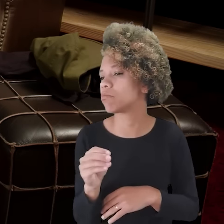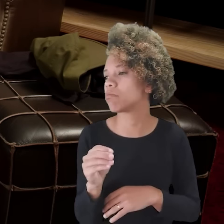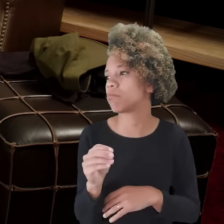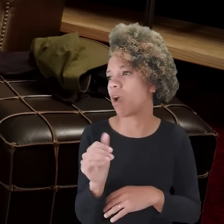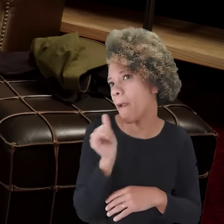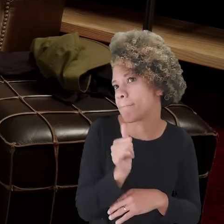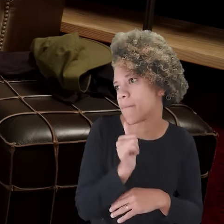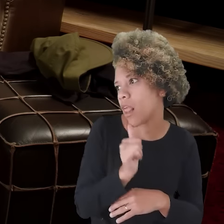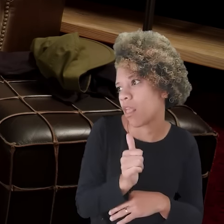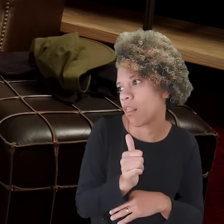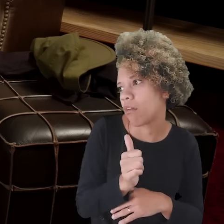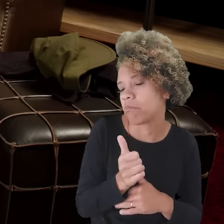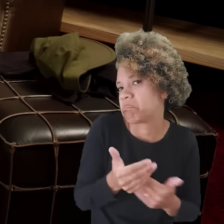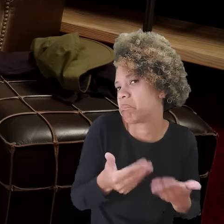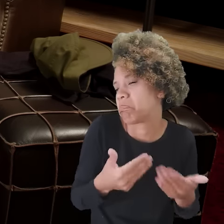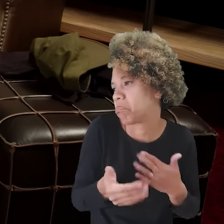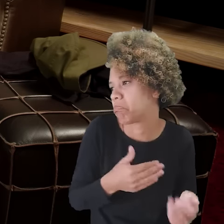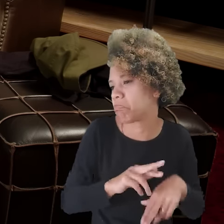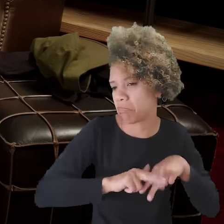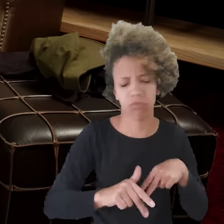menina mesmo sendo